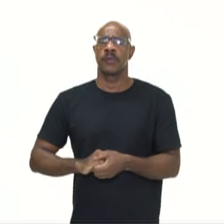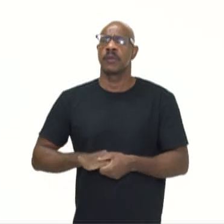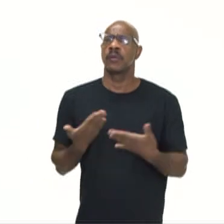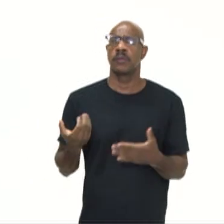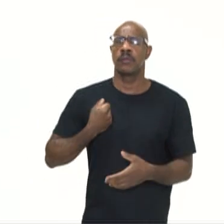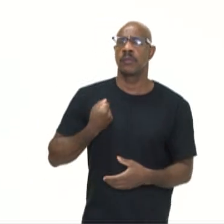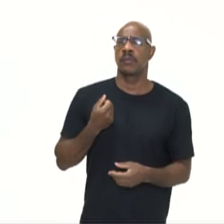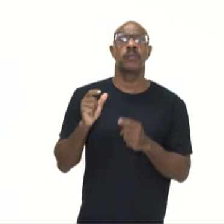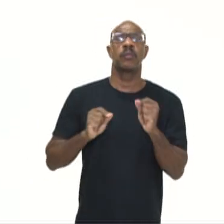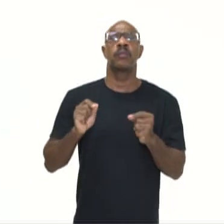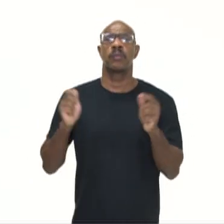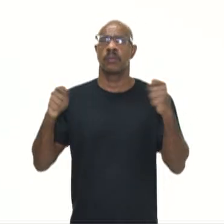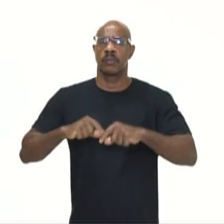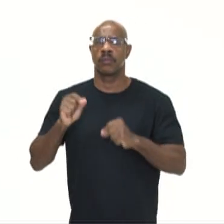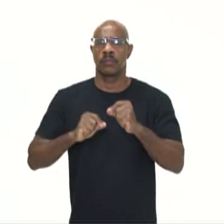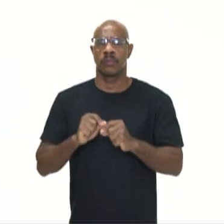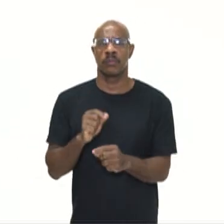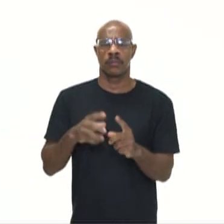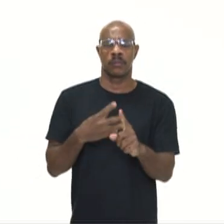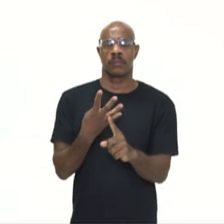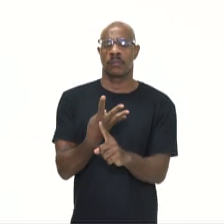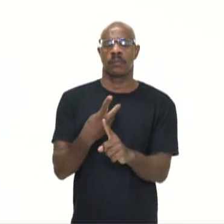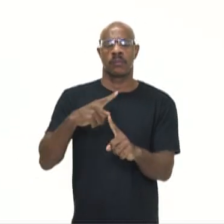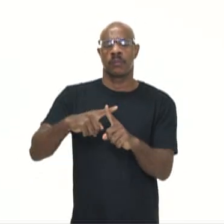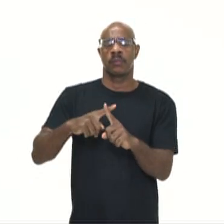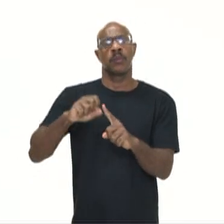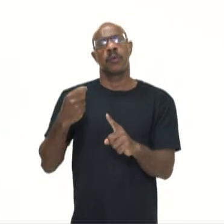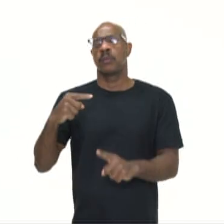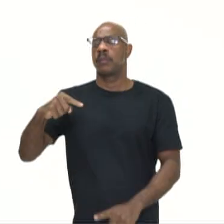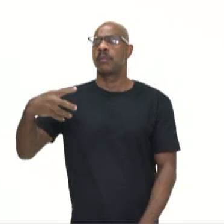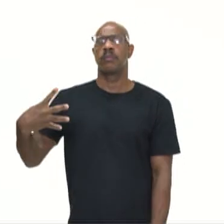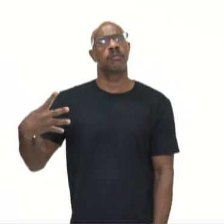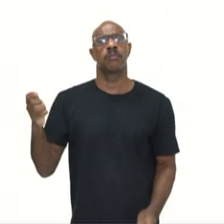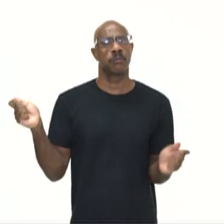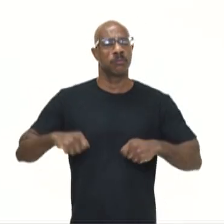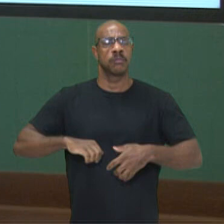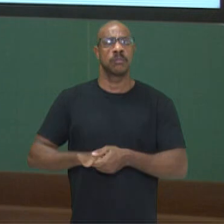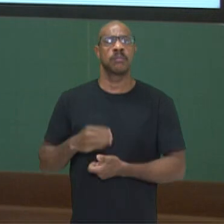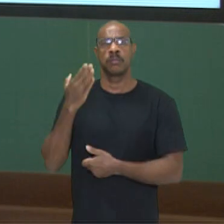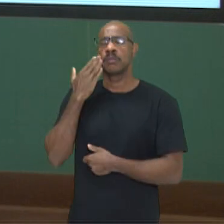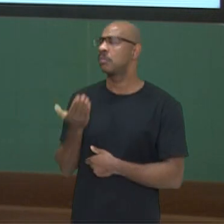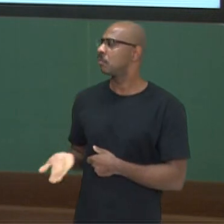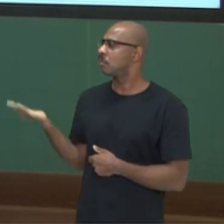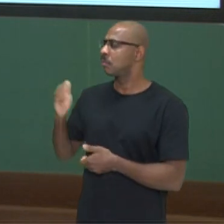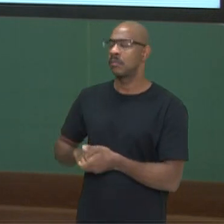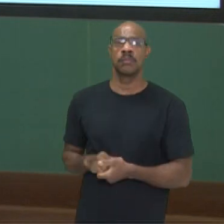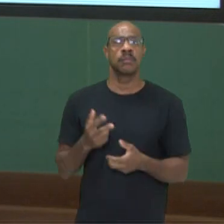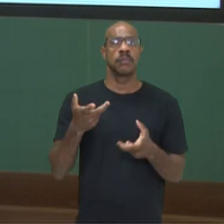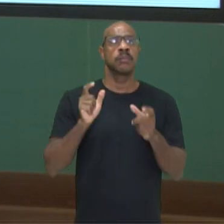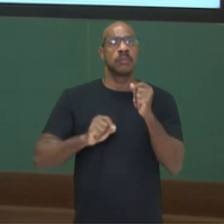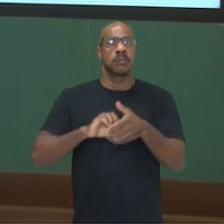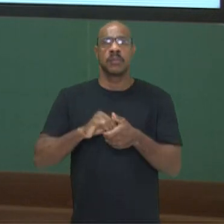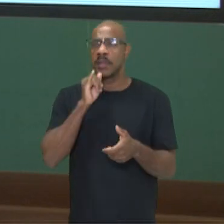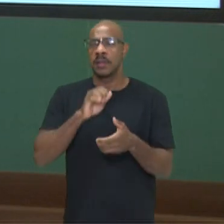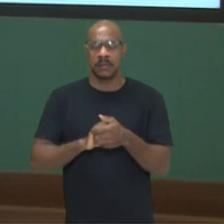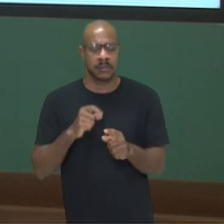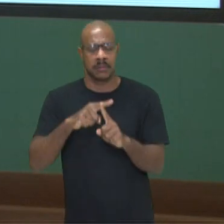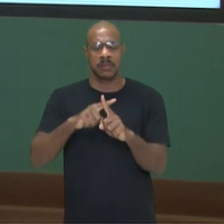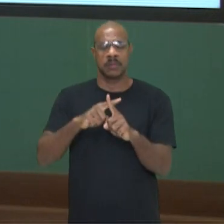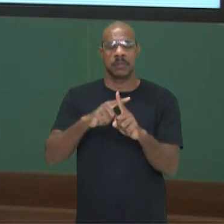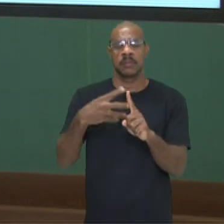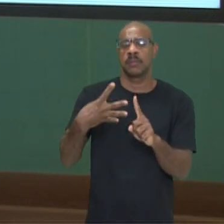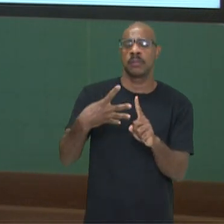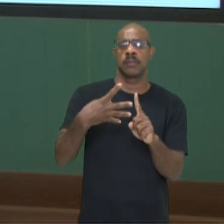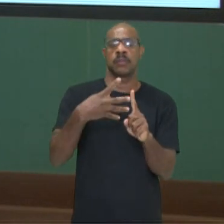números podem ser o mais 4 ou o menos 4. Observem que se você elevar mais